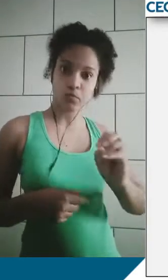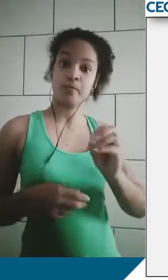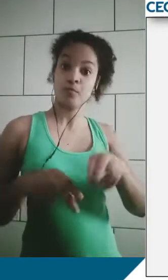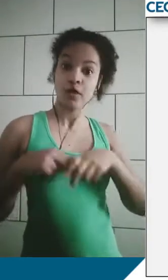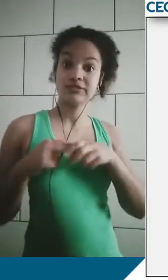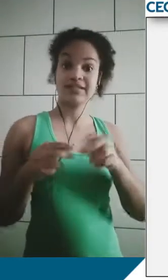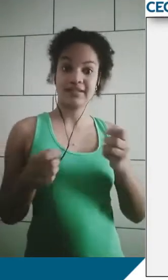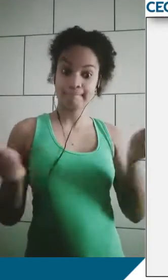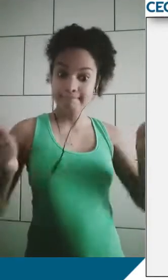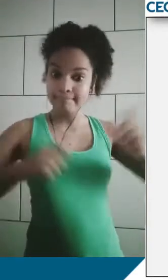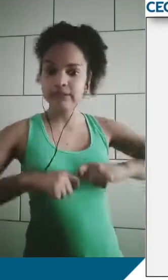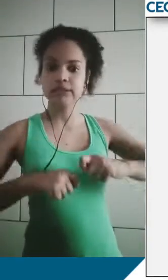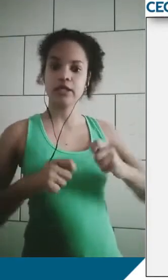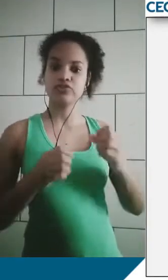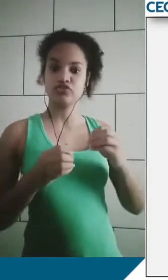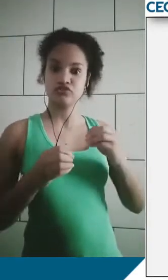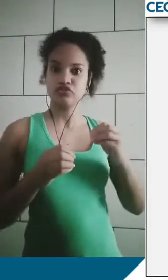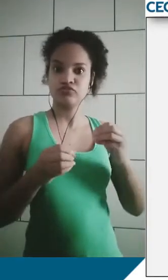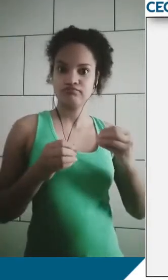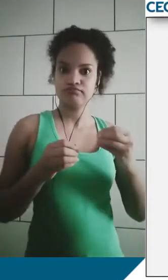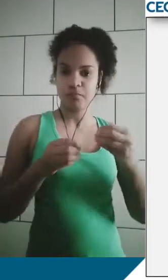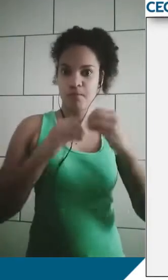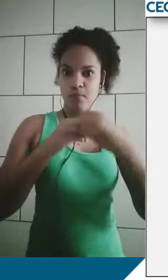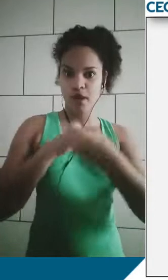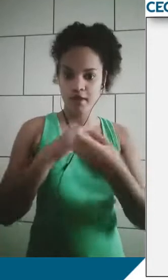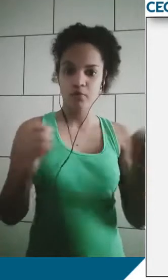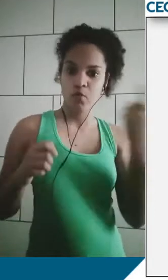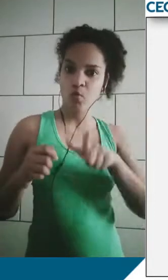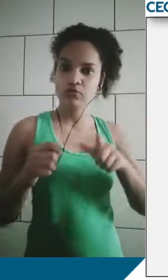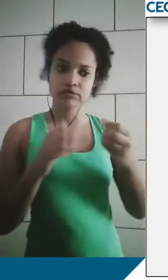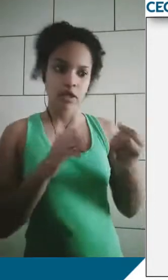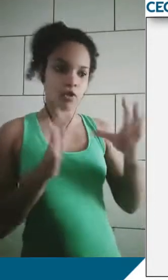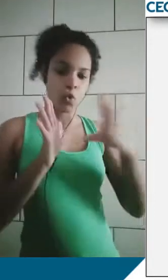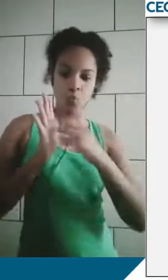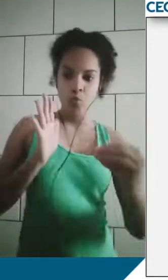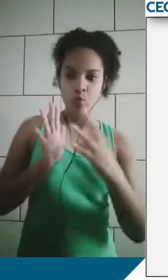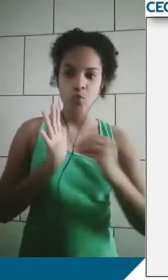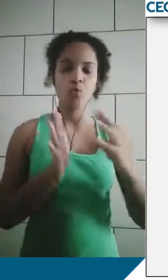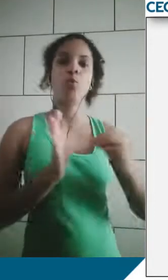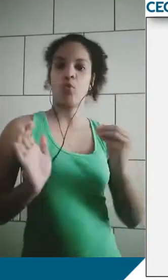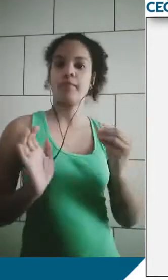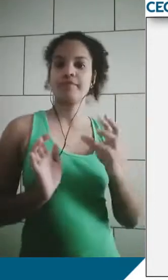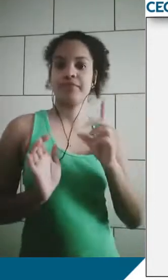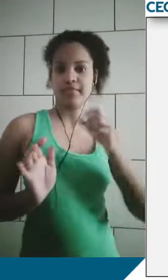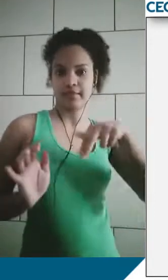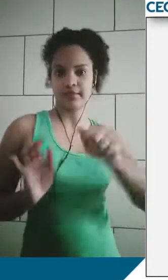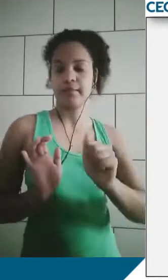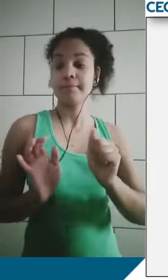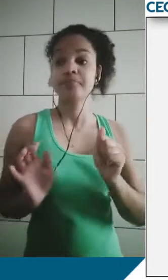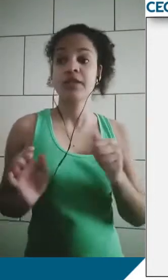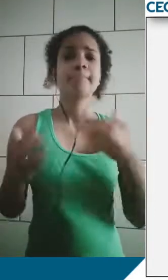devido à capacidade que a molécula de DNA tem de fazer cópias de si mesma. Mas